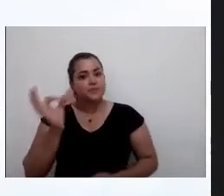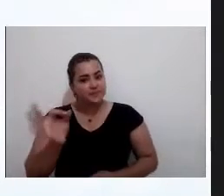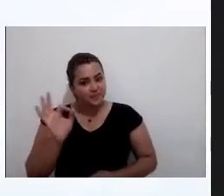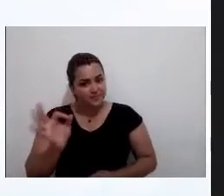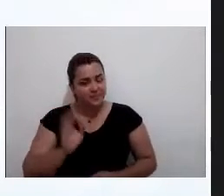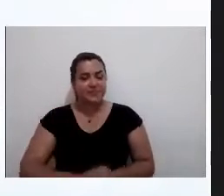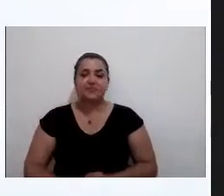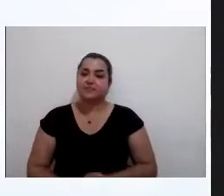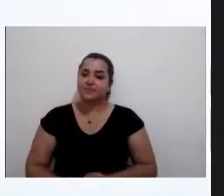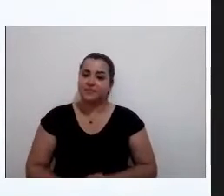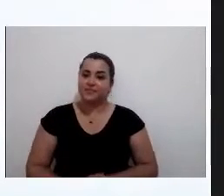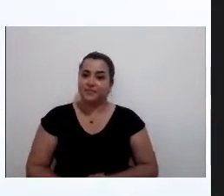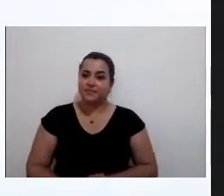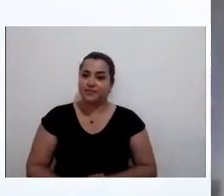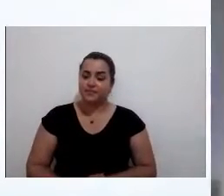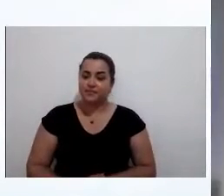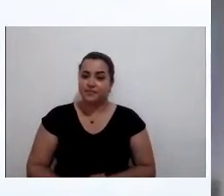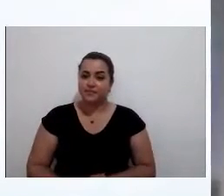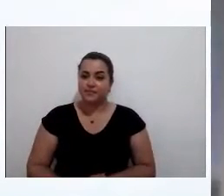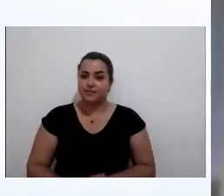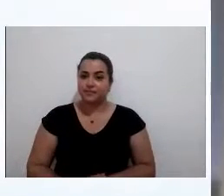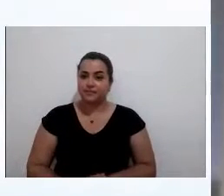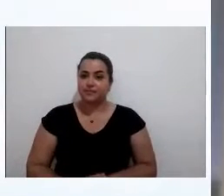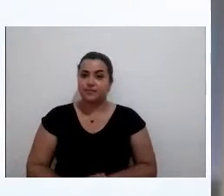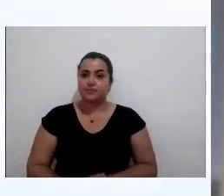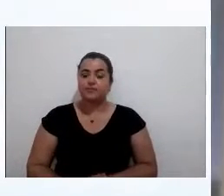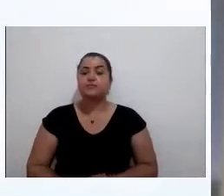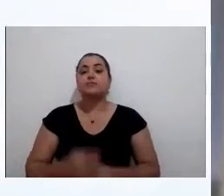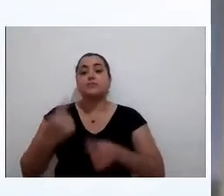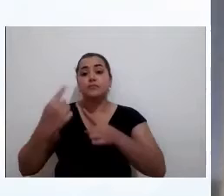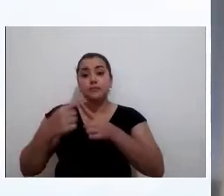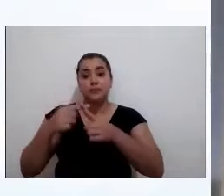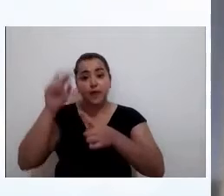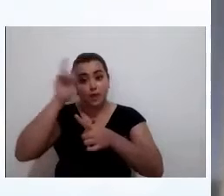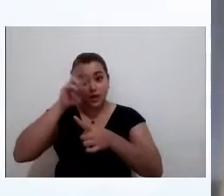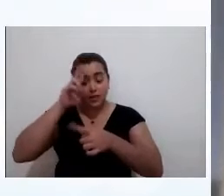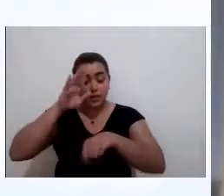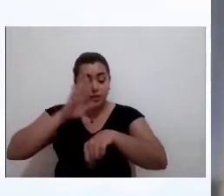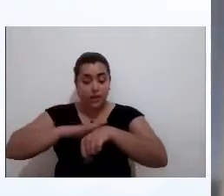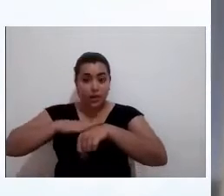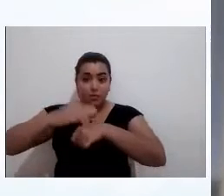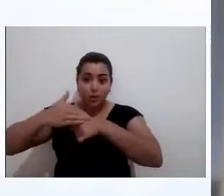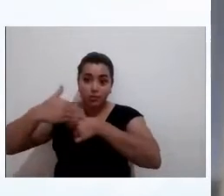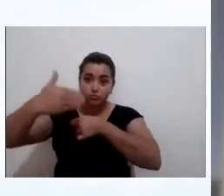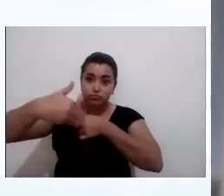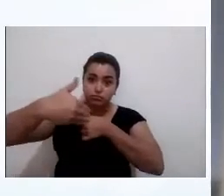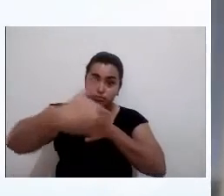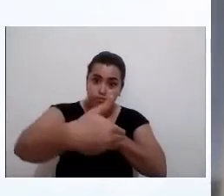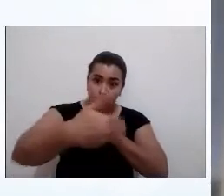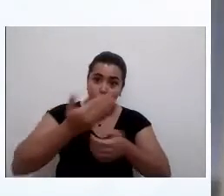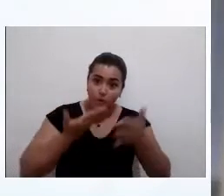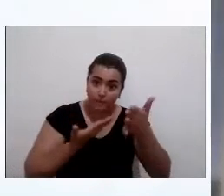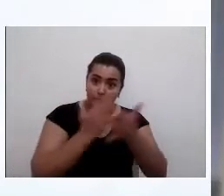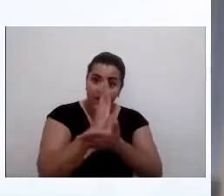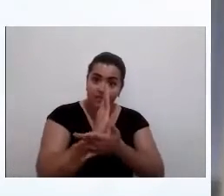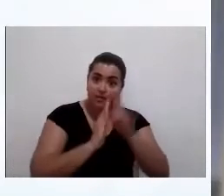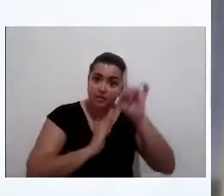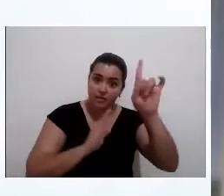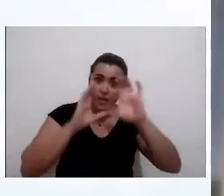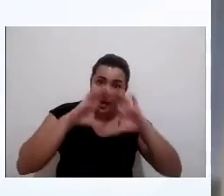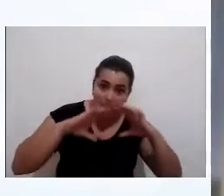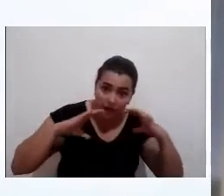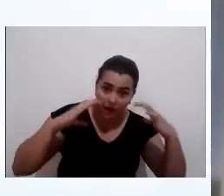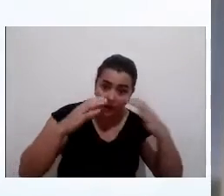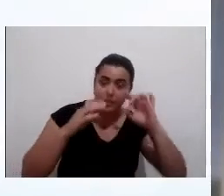passou isso. Então, em novembro, em função daquele tempo que é necessário, quando uma medida, né, ela é aprovada lá na Câmara, ela vai no